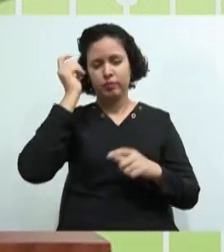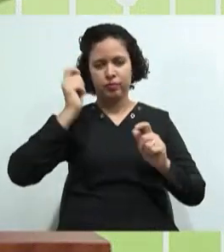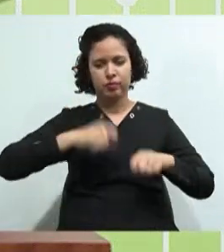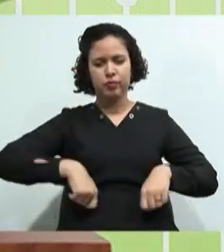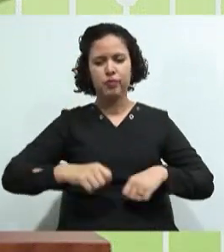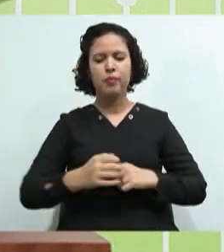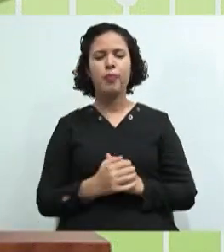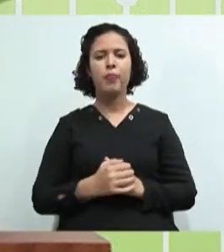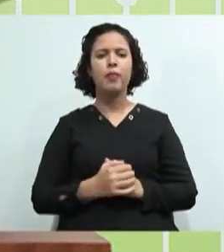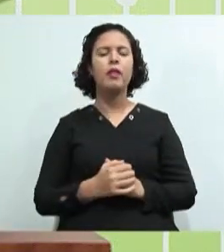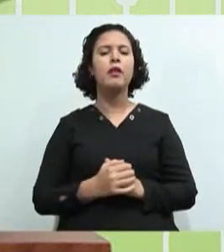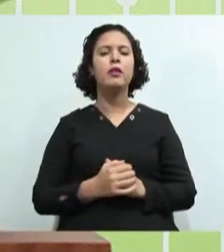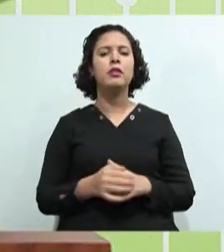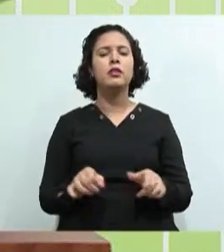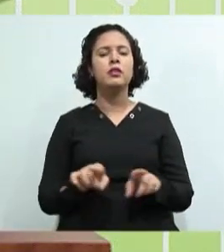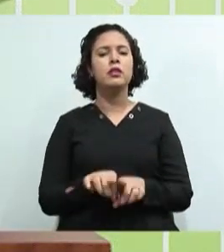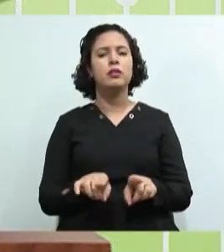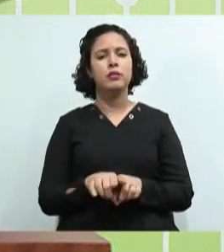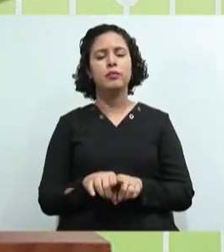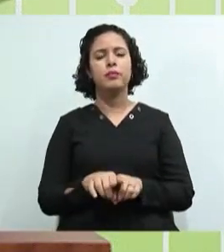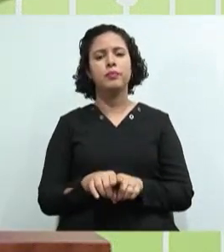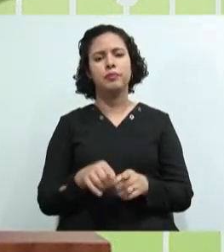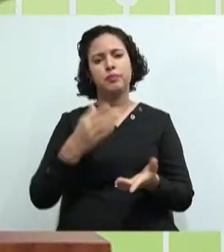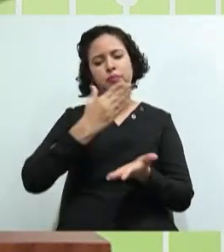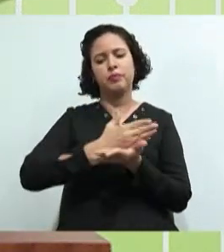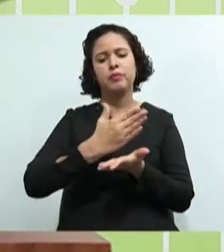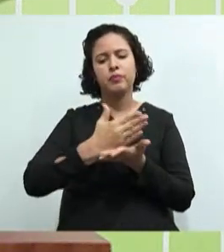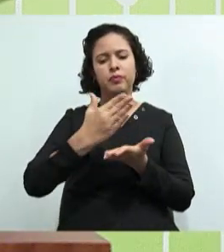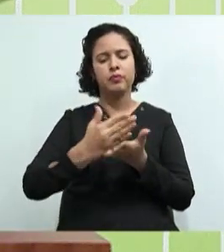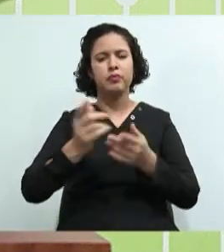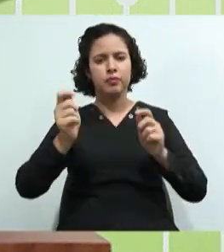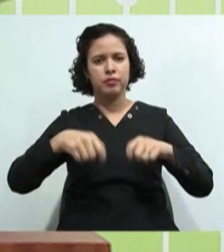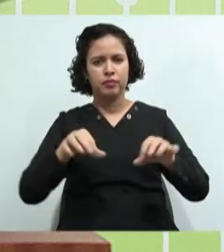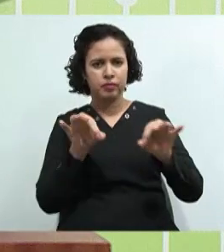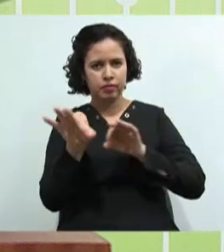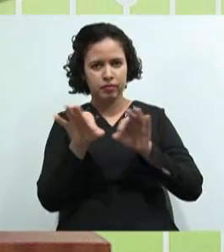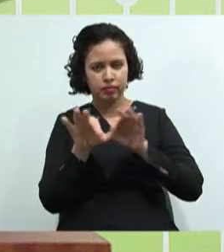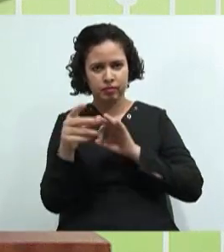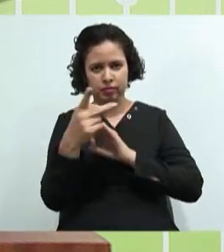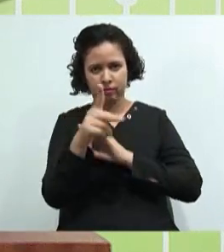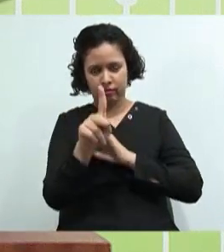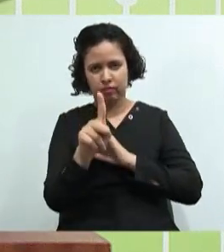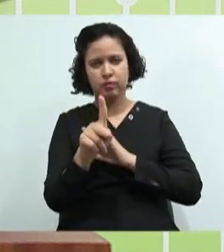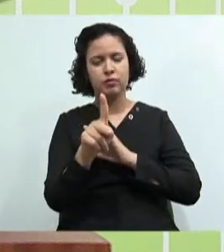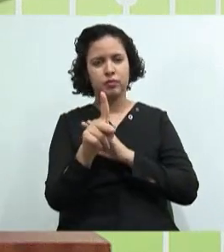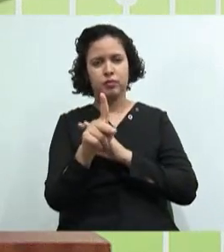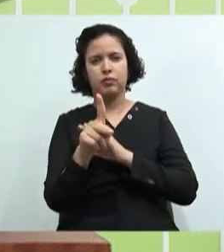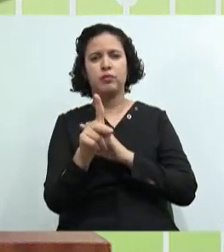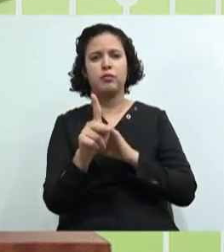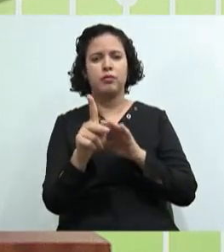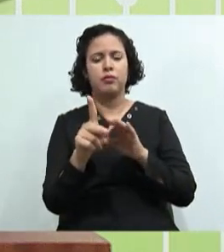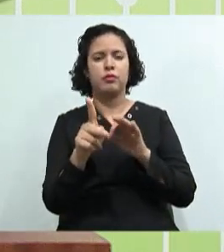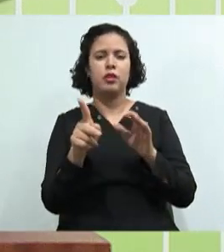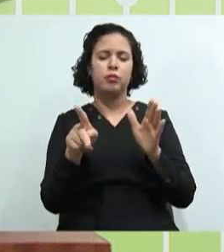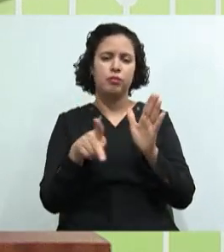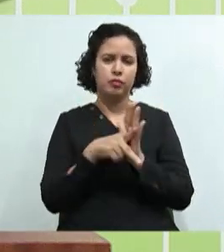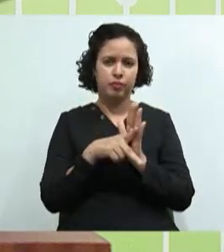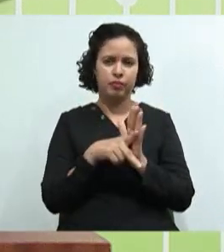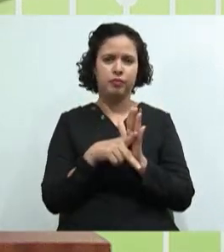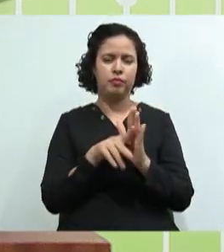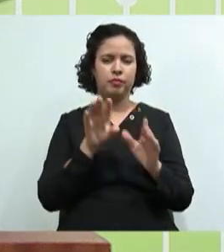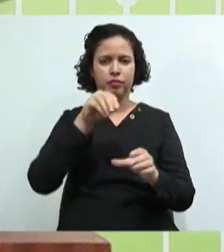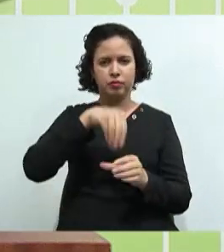parte para a montagem da sua cooperativa dentro do projeto integrador, tá bom? Qualquer dúvida, novamente, o professor Jorge está